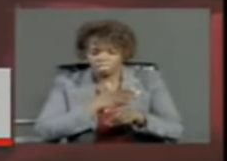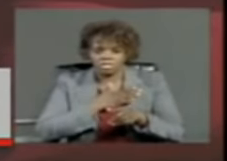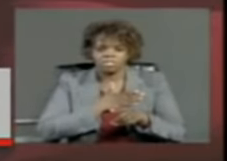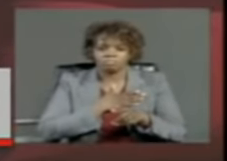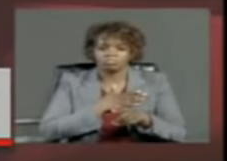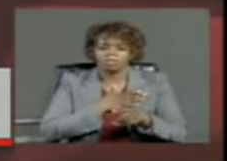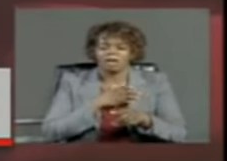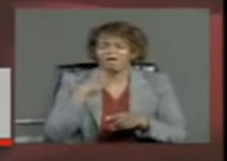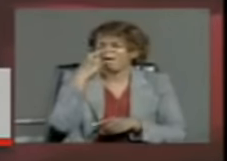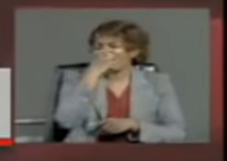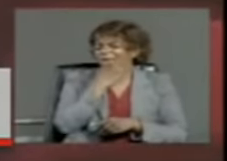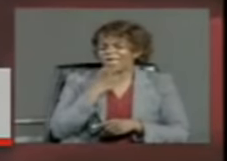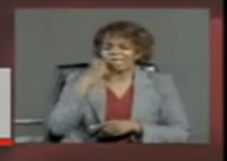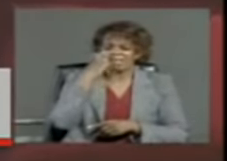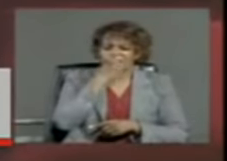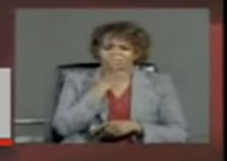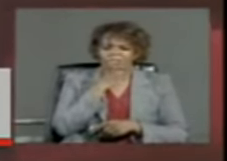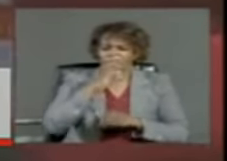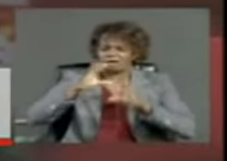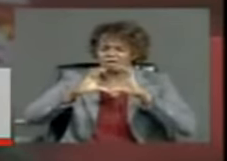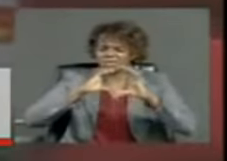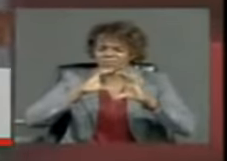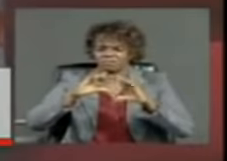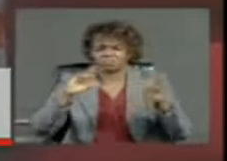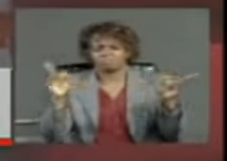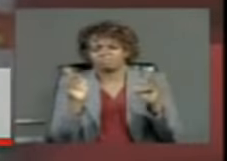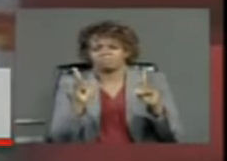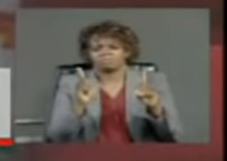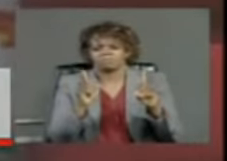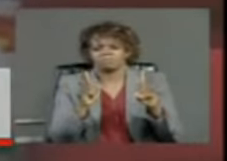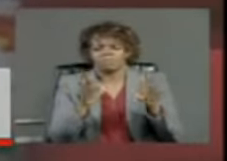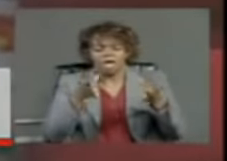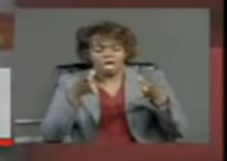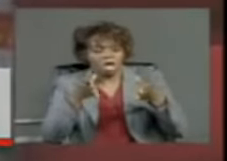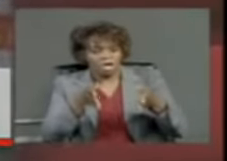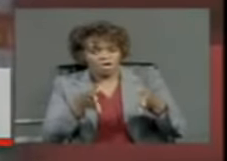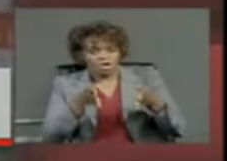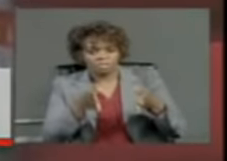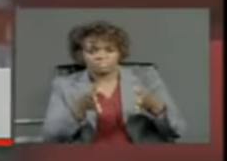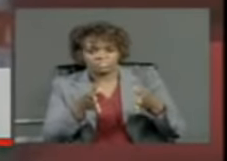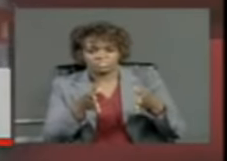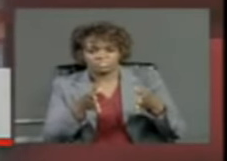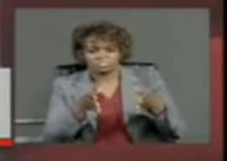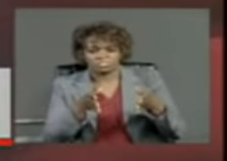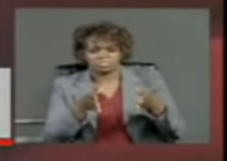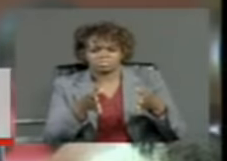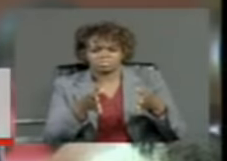aqui para dialogar. Mas devo admitir que não tivemos consenso.